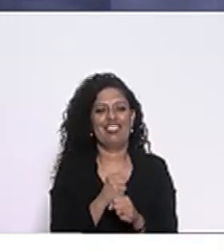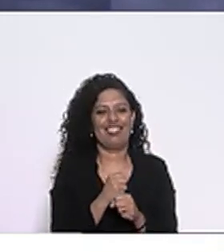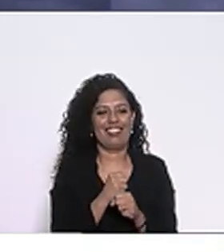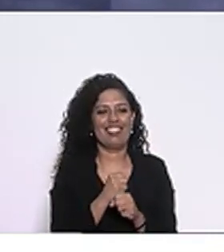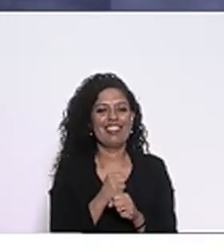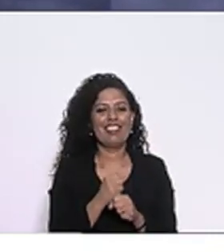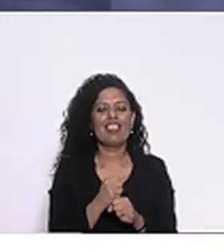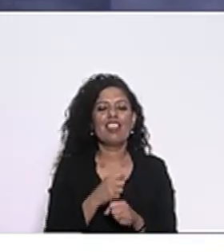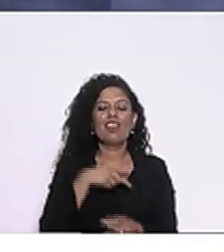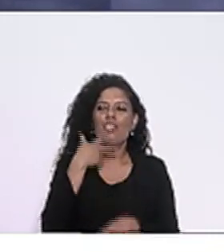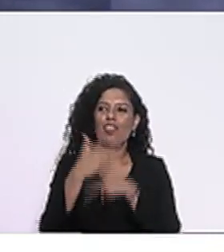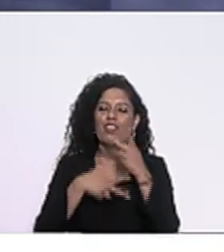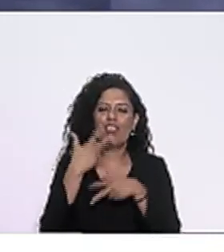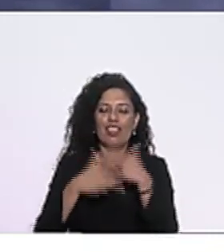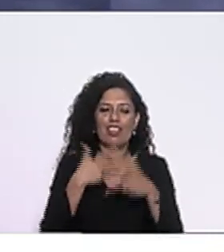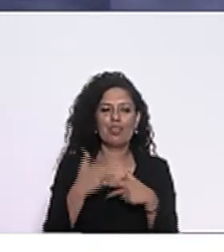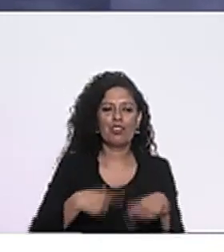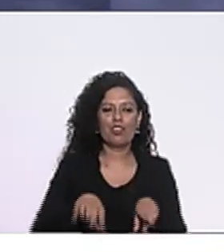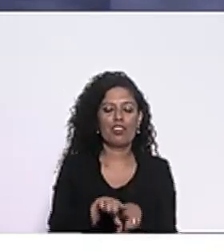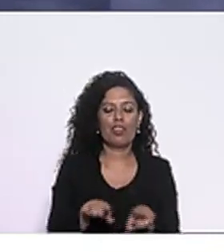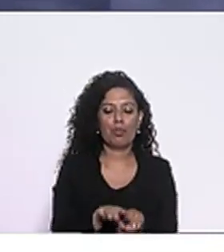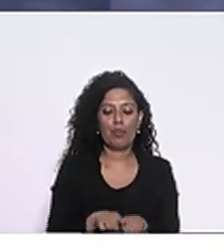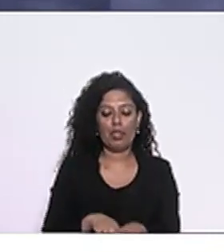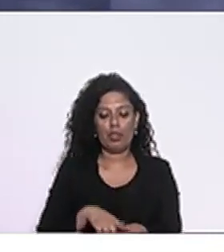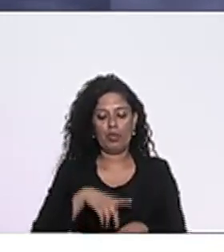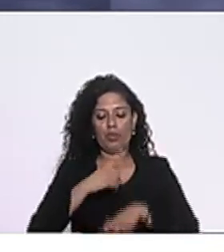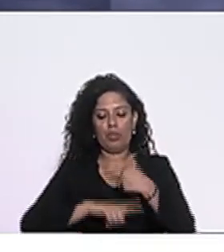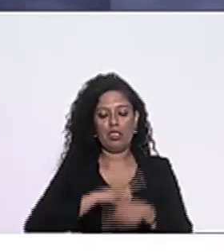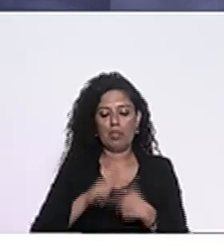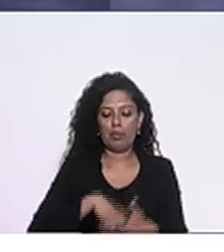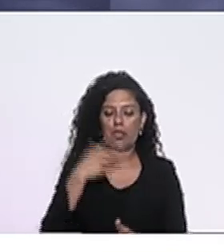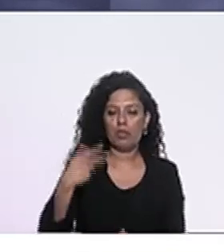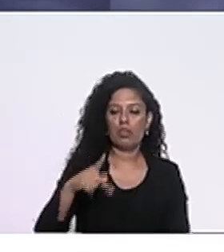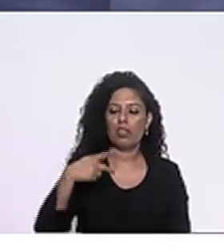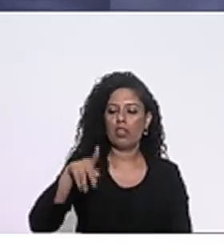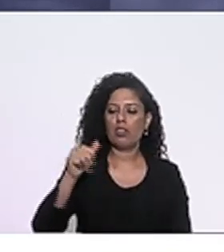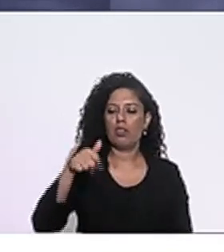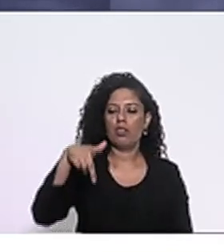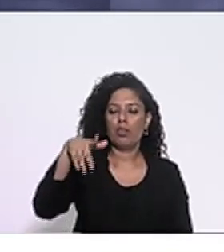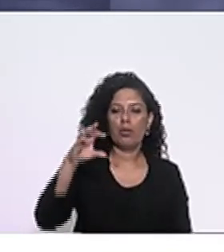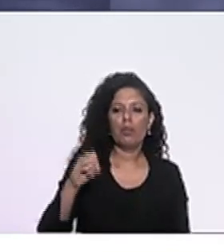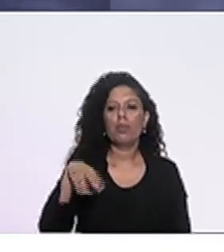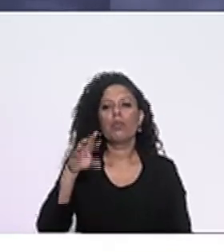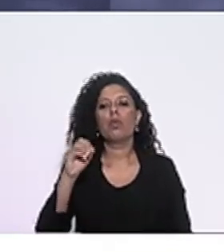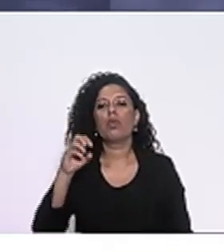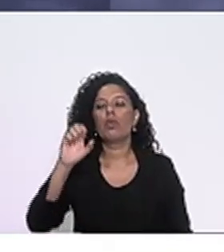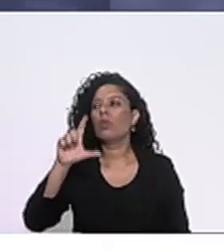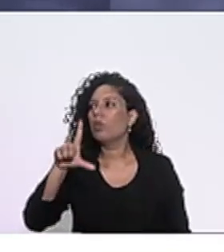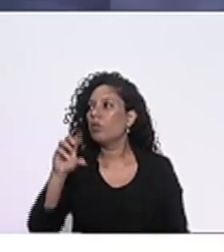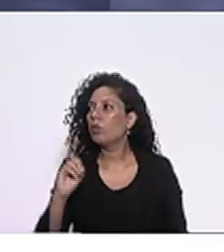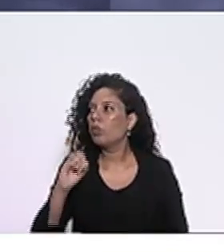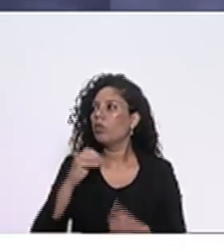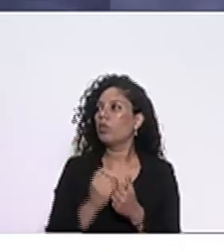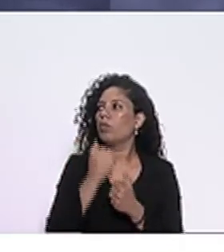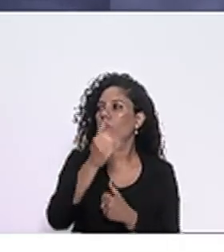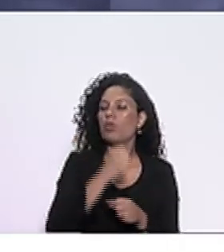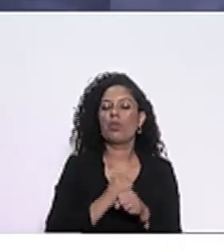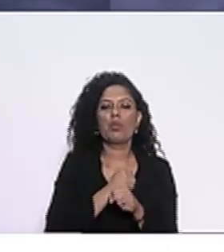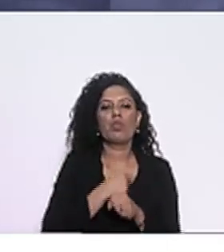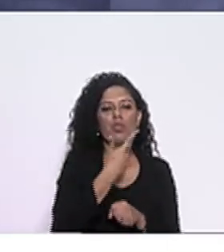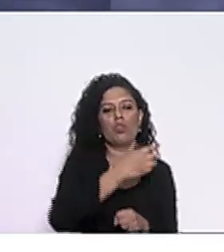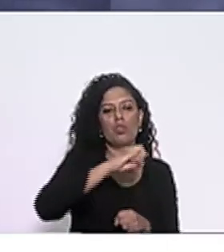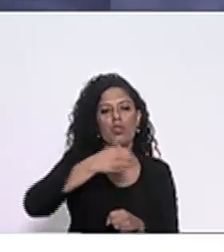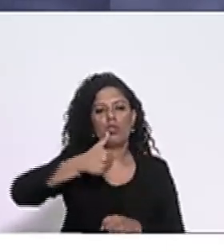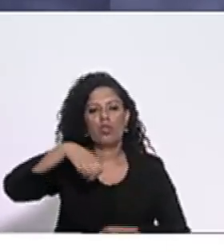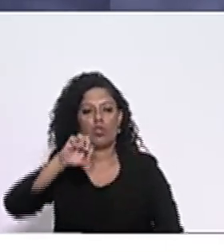aconteceu o concurso, e na gestão do Paulo Coelho, que buscou a realização de concurso lá em 2010, que não foi aprovado,